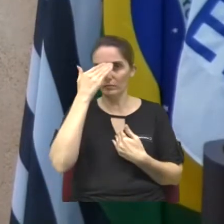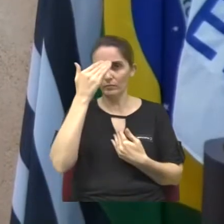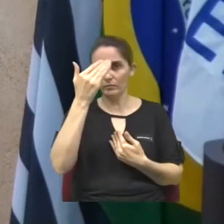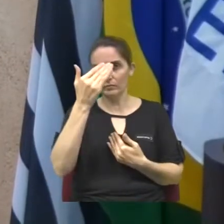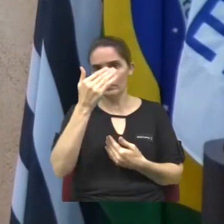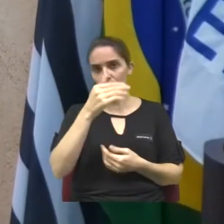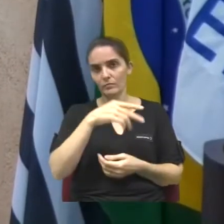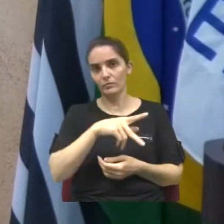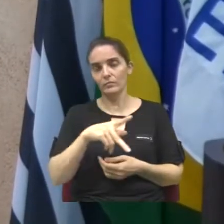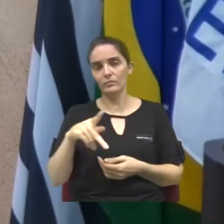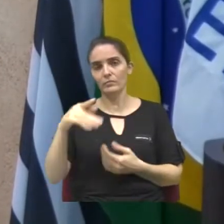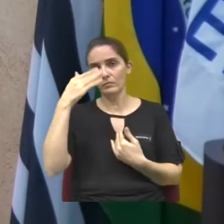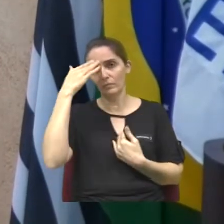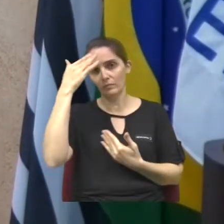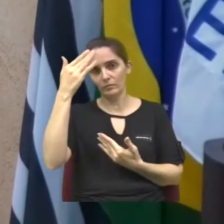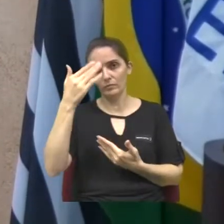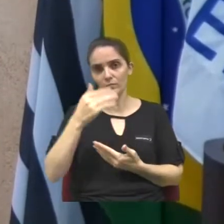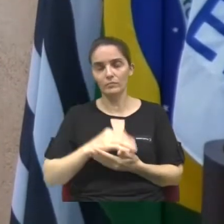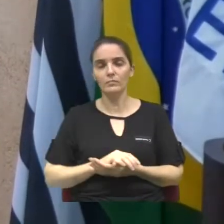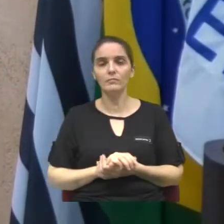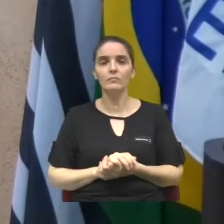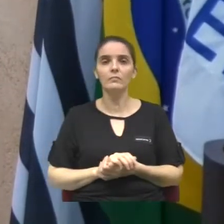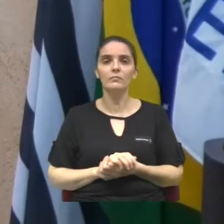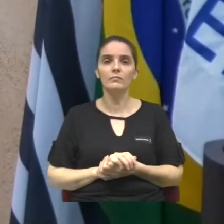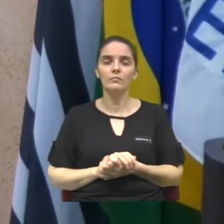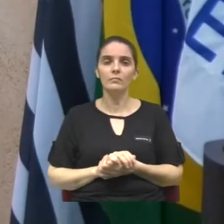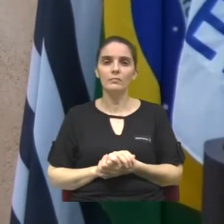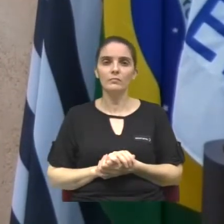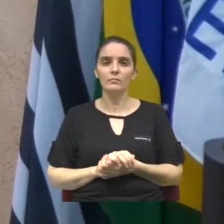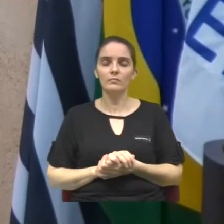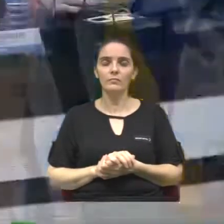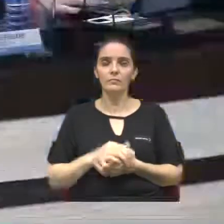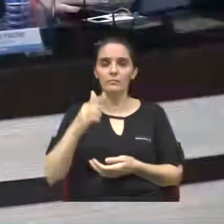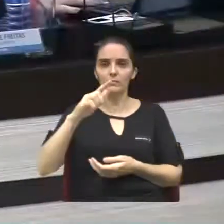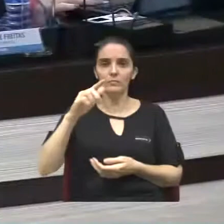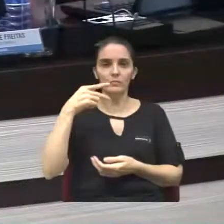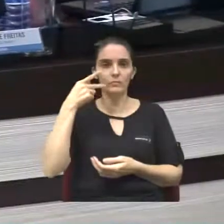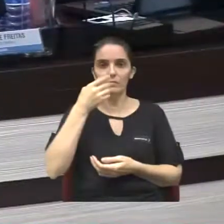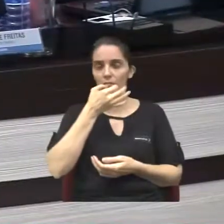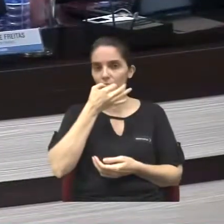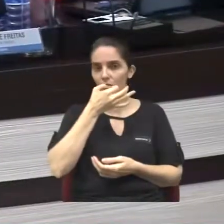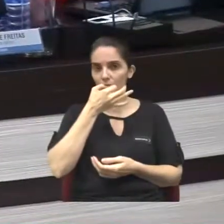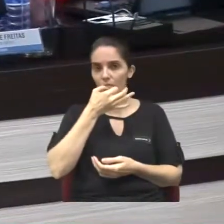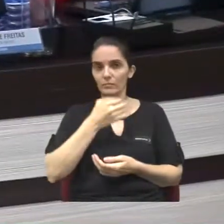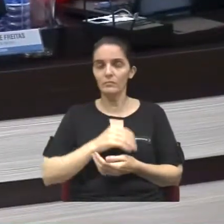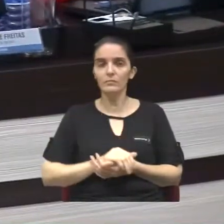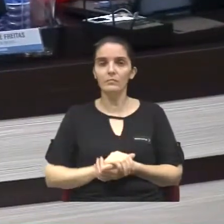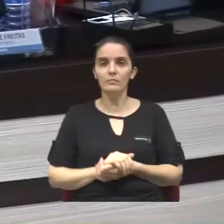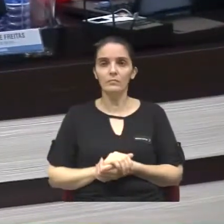senhor presidente. Obrigado, vereadores e vereadoras. Mais algum vereador deseja discutir o projeto?